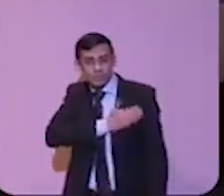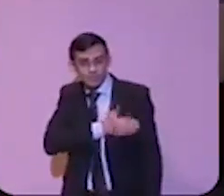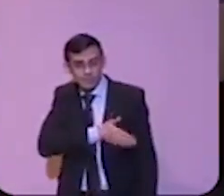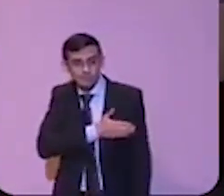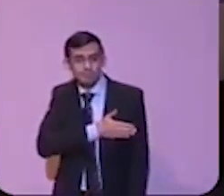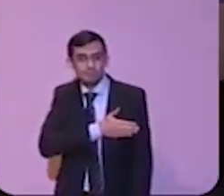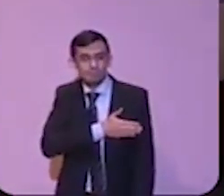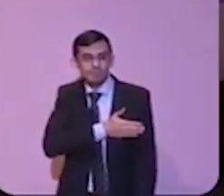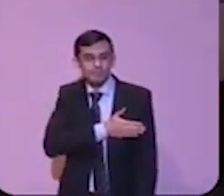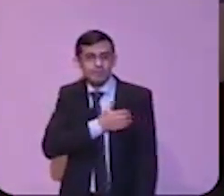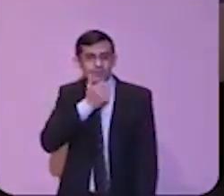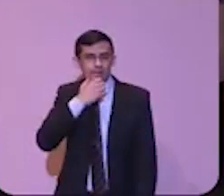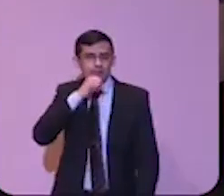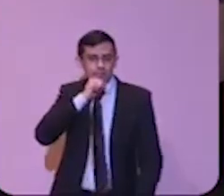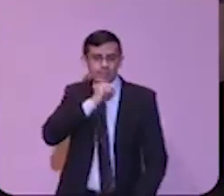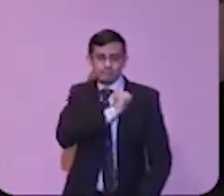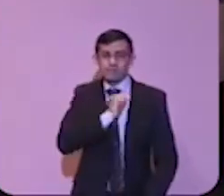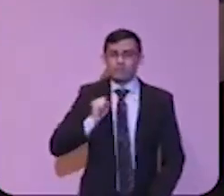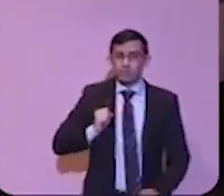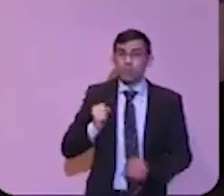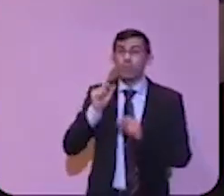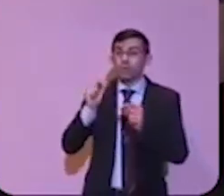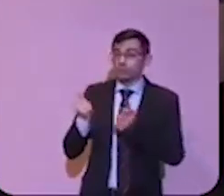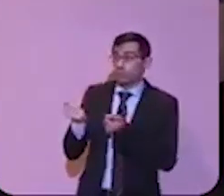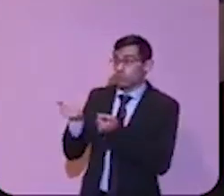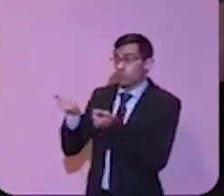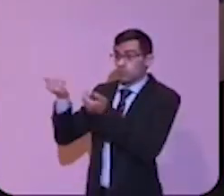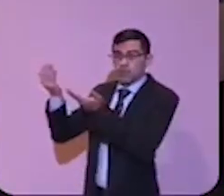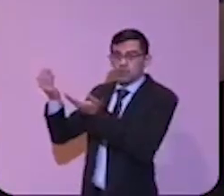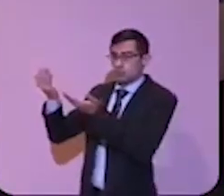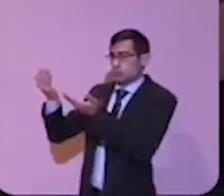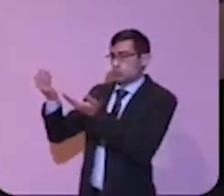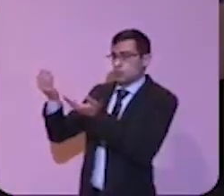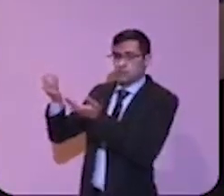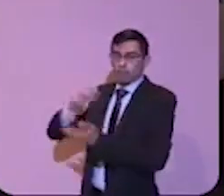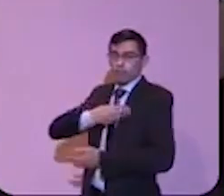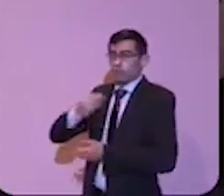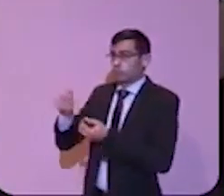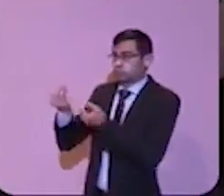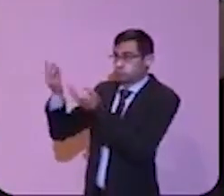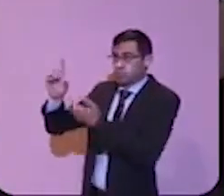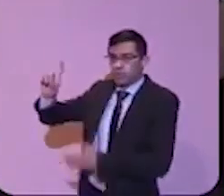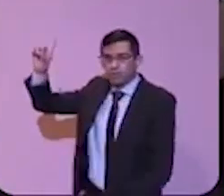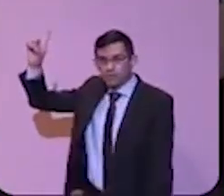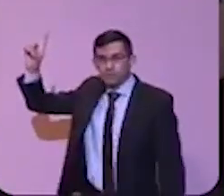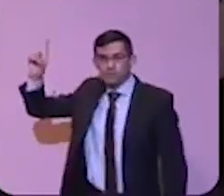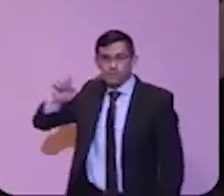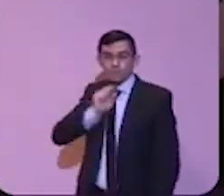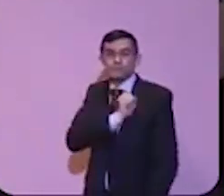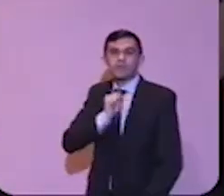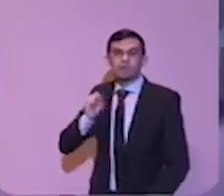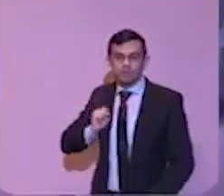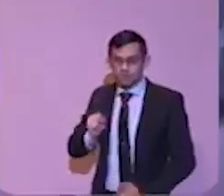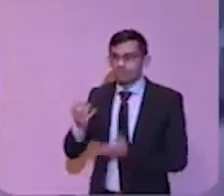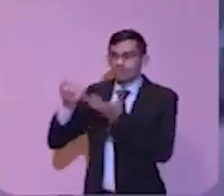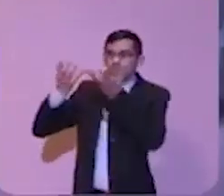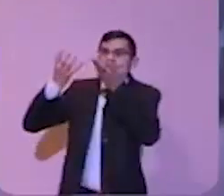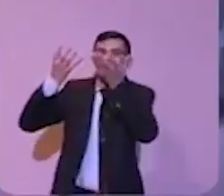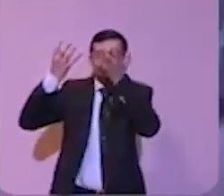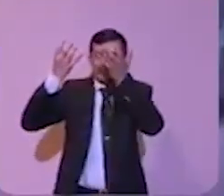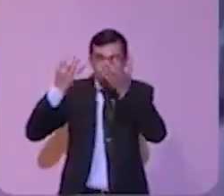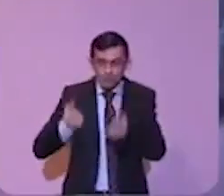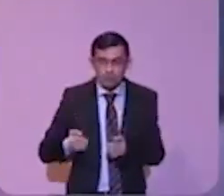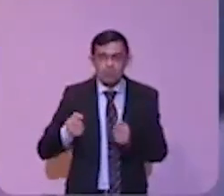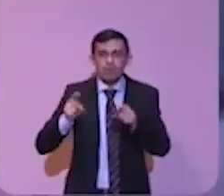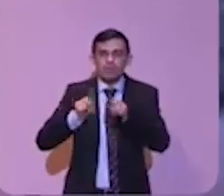Samuel, entregou o seu filho para fazer isso. Samuel aceitou a entrega da sua mãe